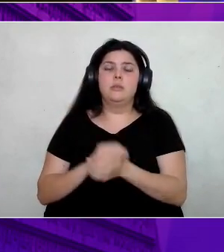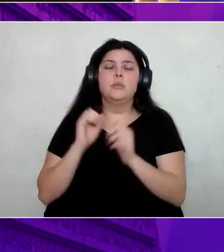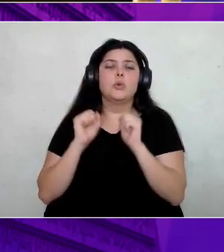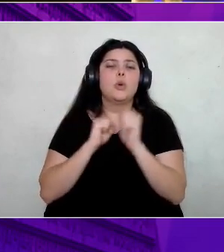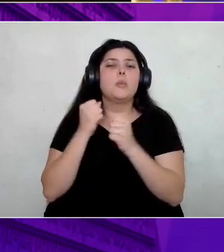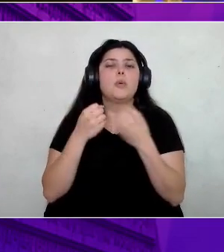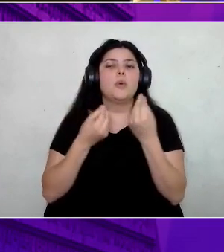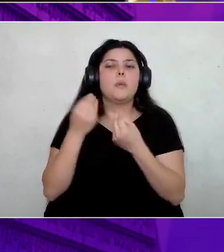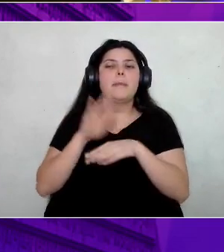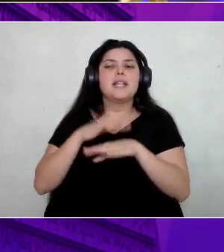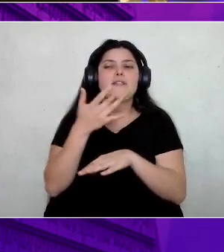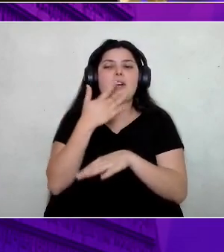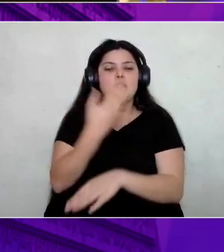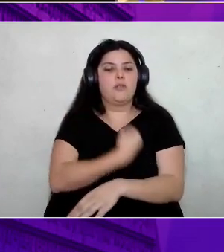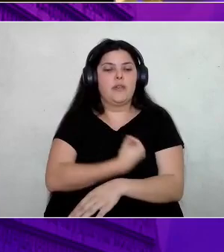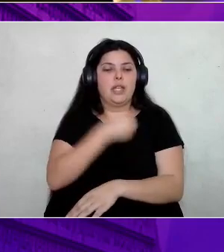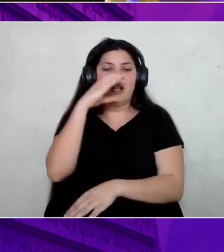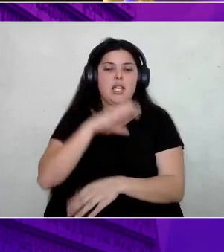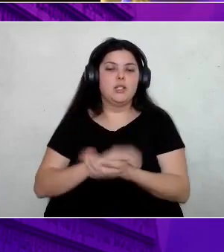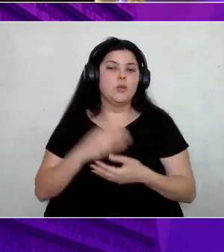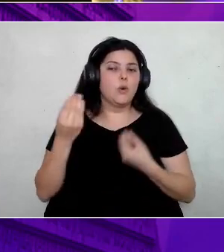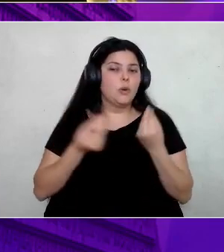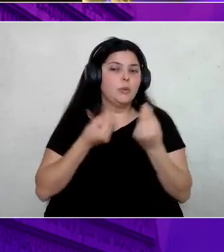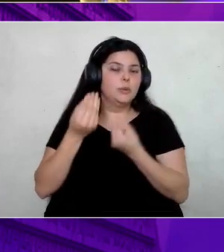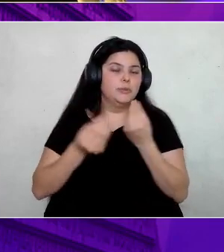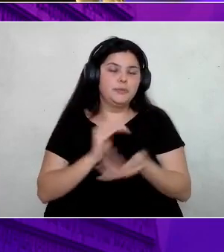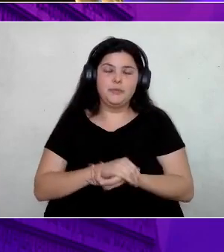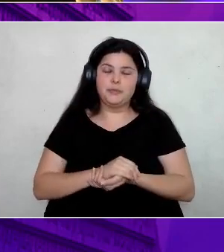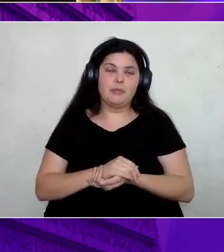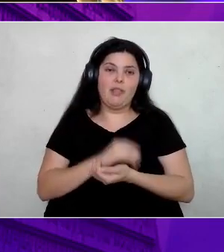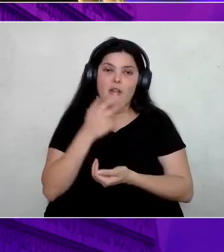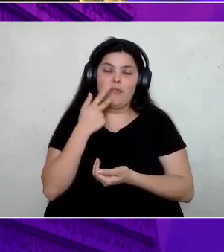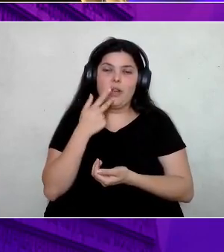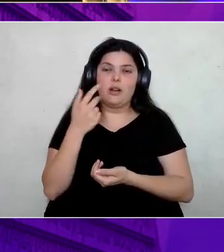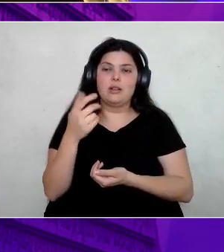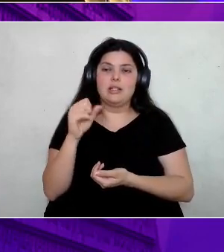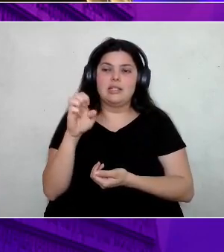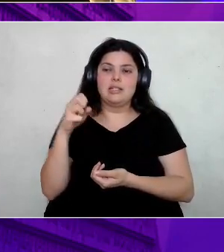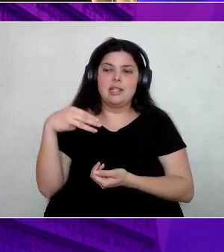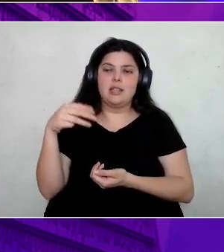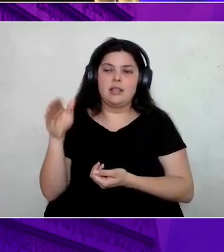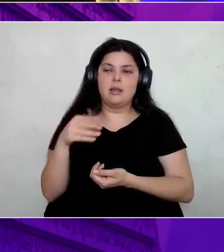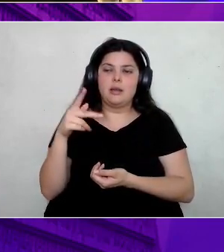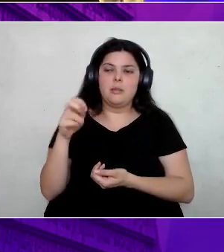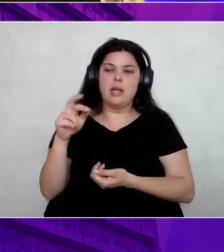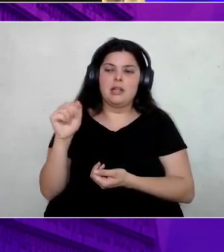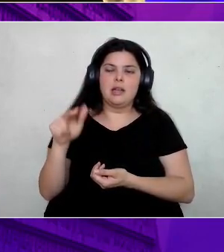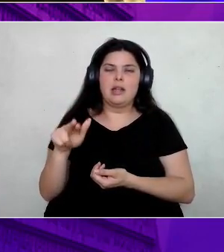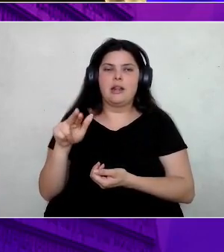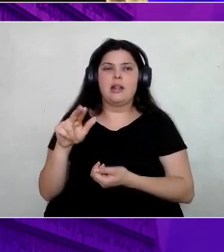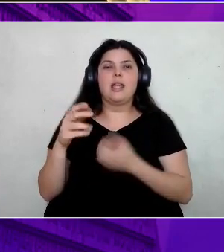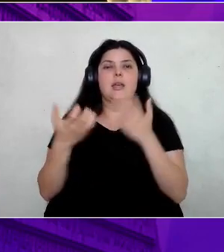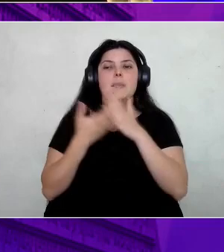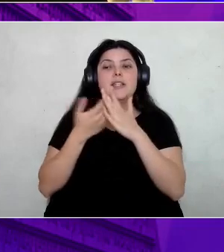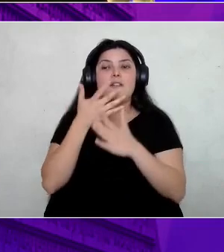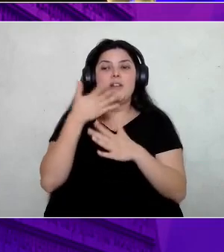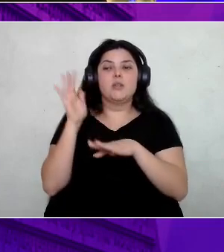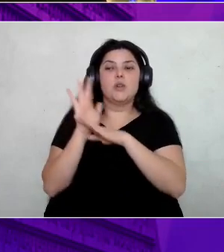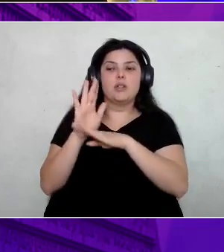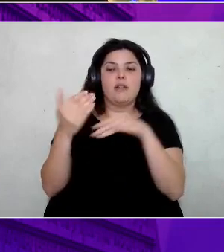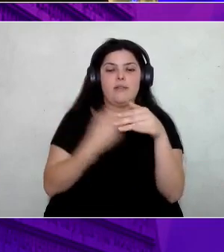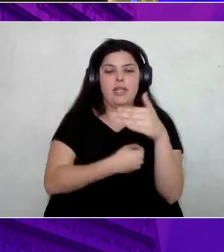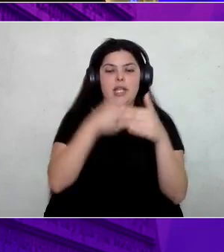a vida dos nossos clientes? Se a gente está falando em Sem Parar, a gente está falando de uma empresa que busca facilitar realmente a vida dos clientes. Vocês já